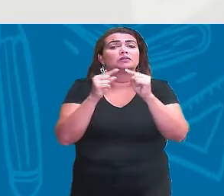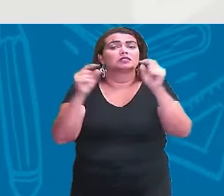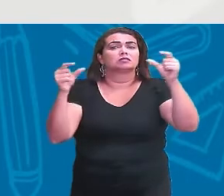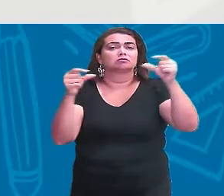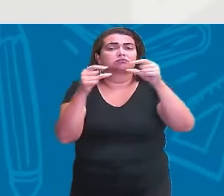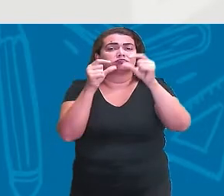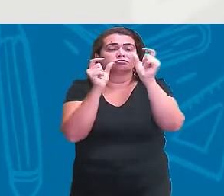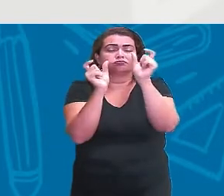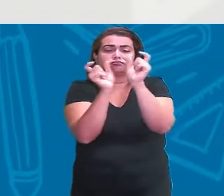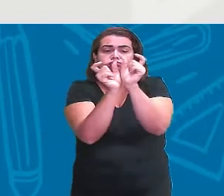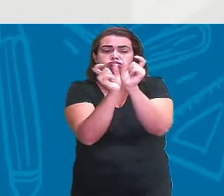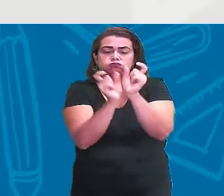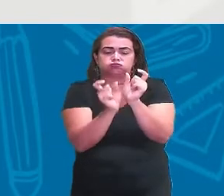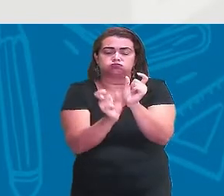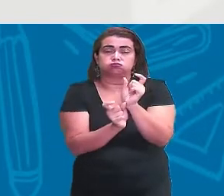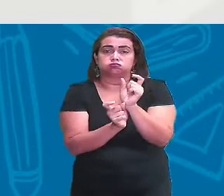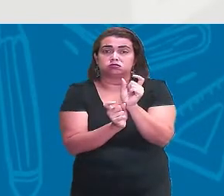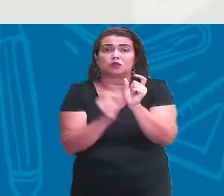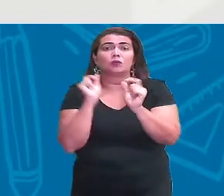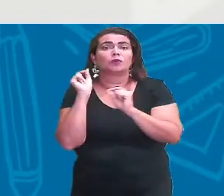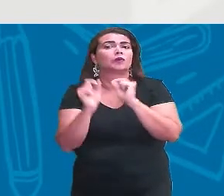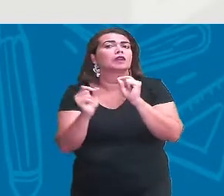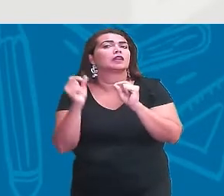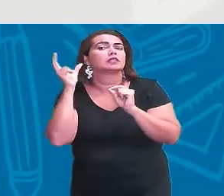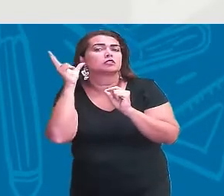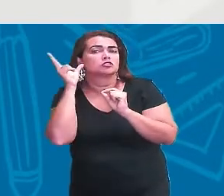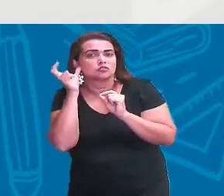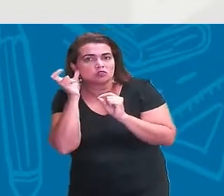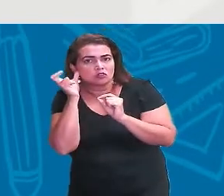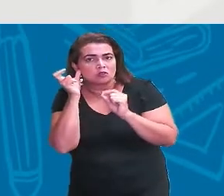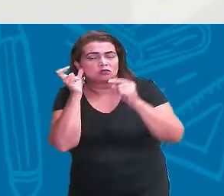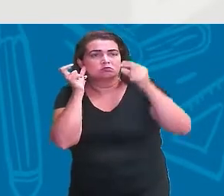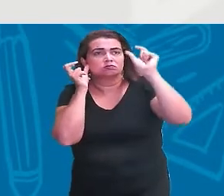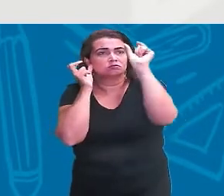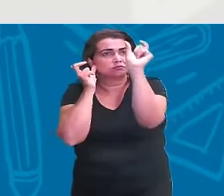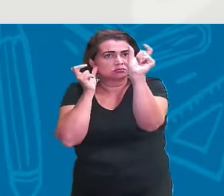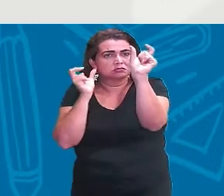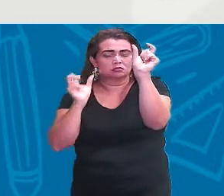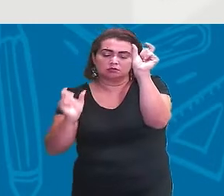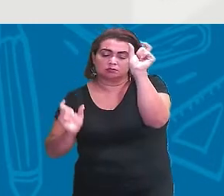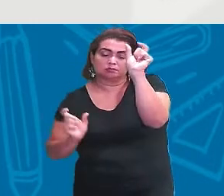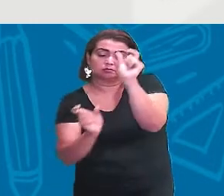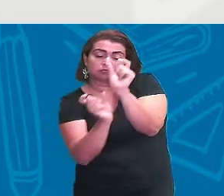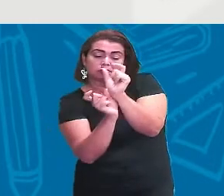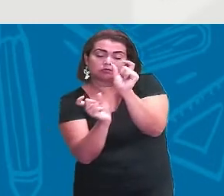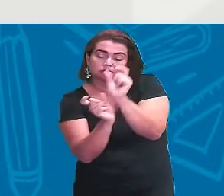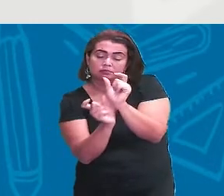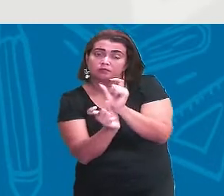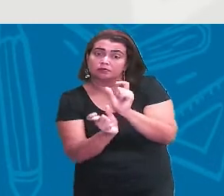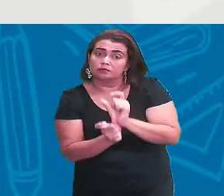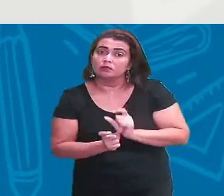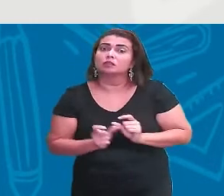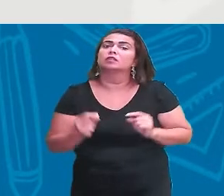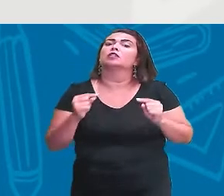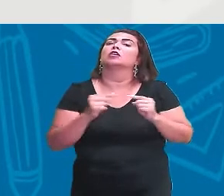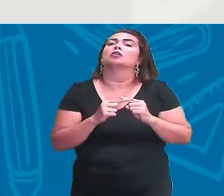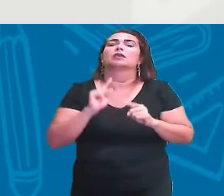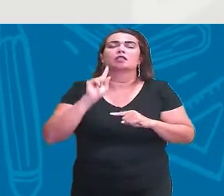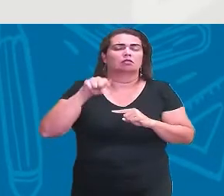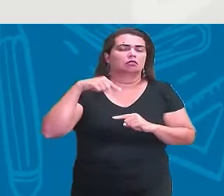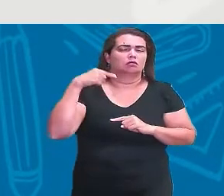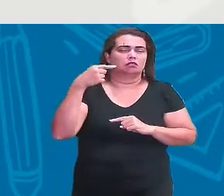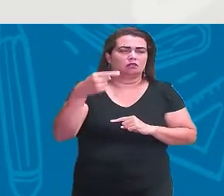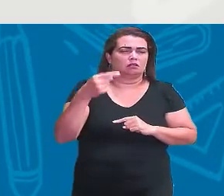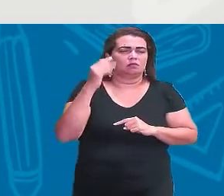palavras que combinam com o som da outra. Então, a gente vai ver isso em outras aulas, tá bom? Que seriam rimas.